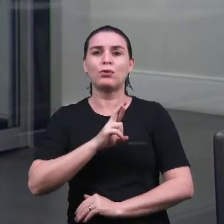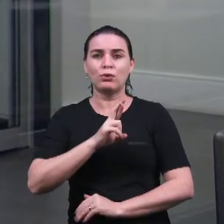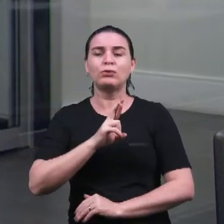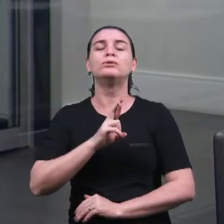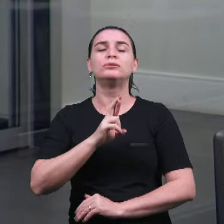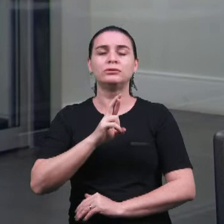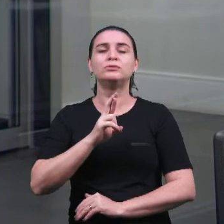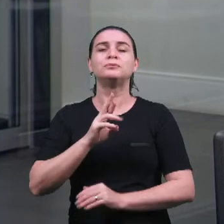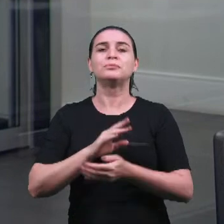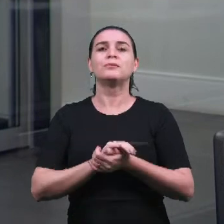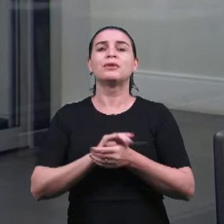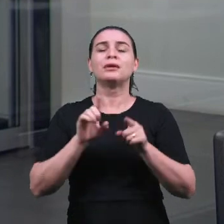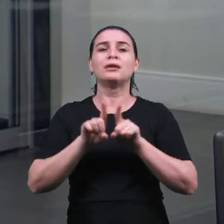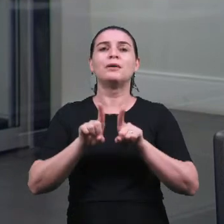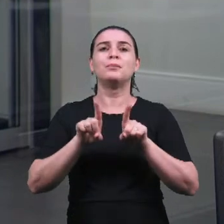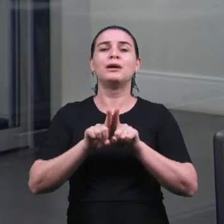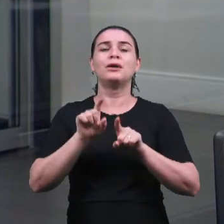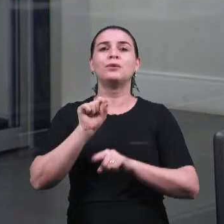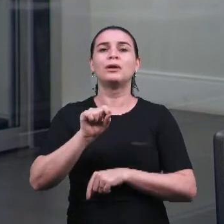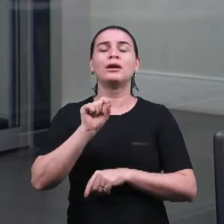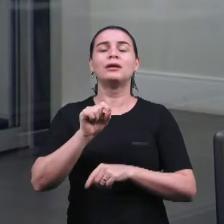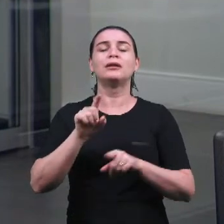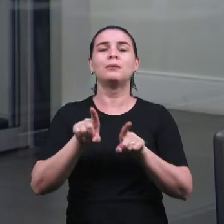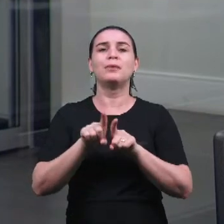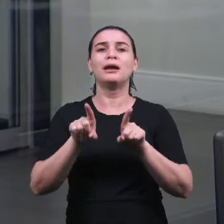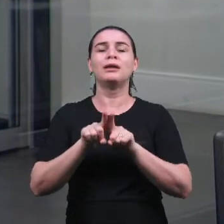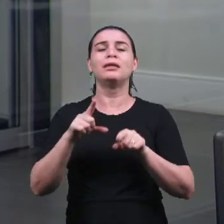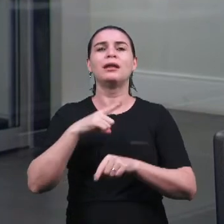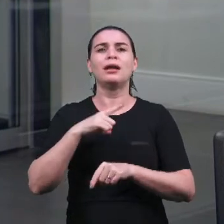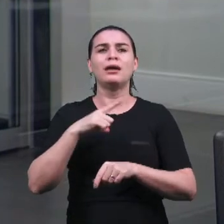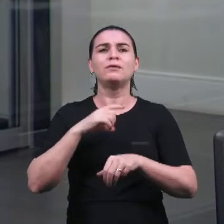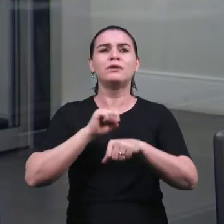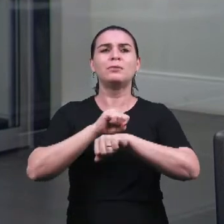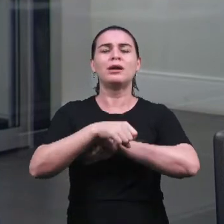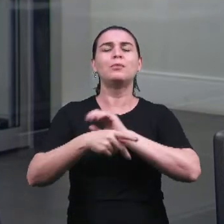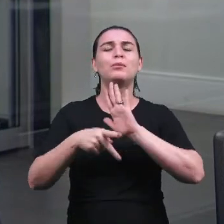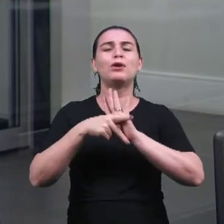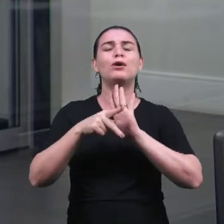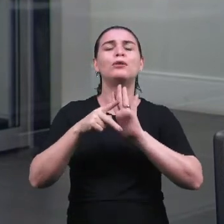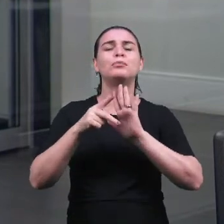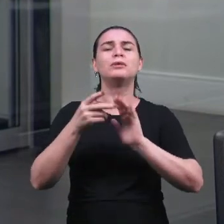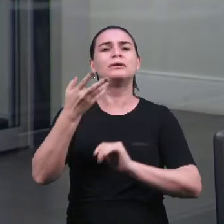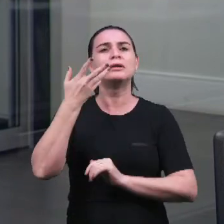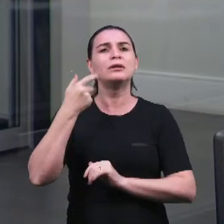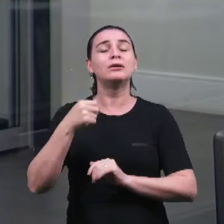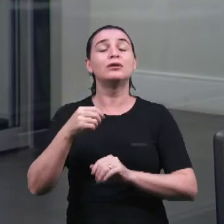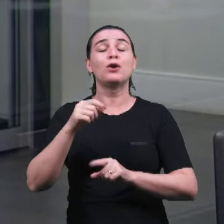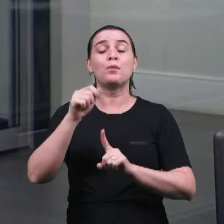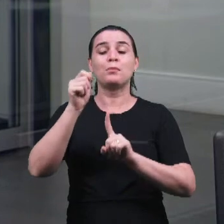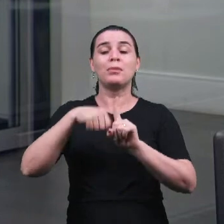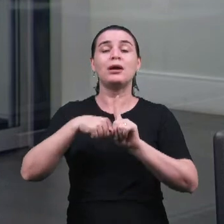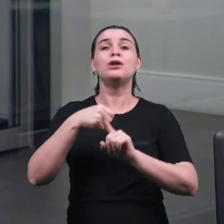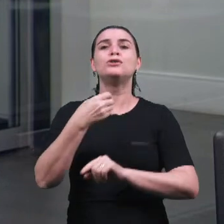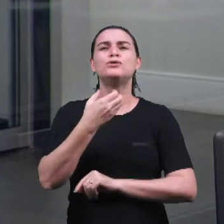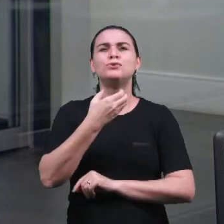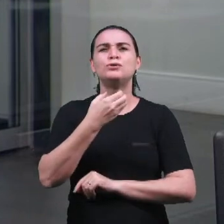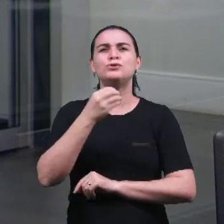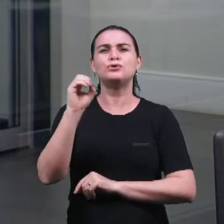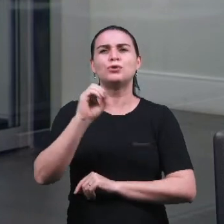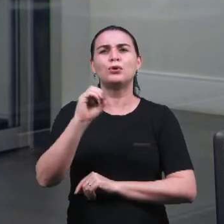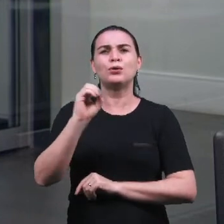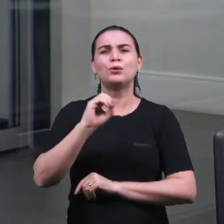levantados, o evento das crianças. E eu diria assim, o mês de outubro esse ano, que a gente chama do